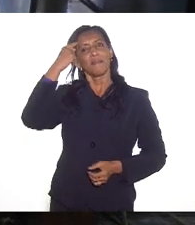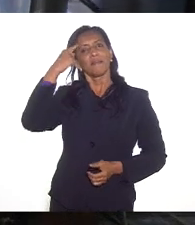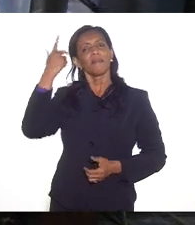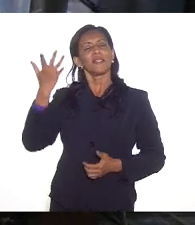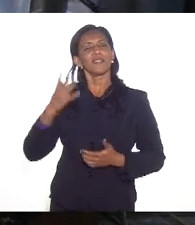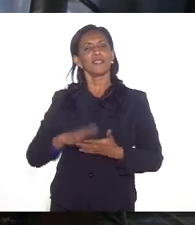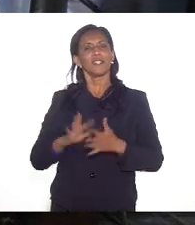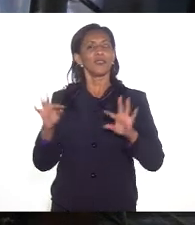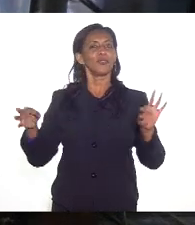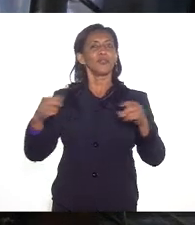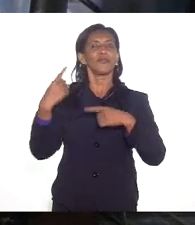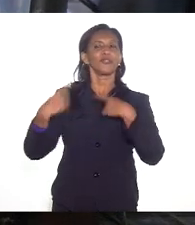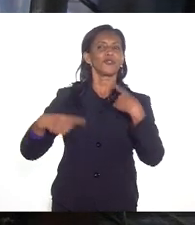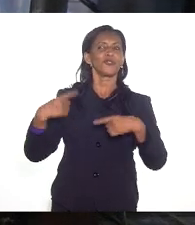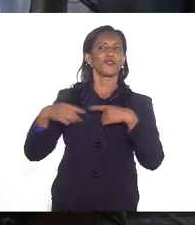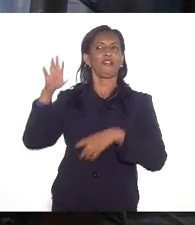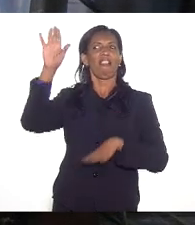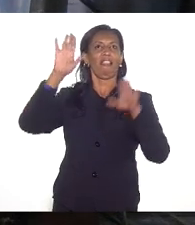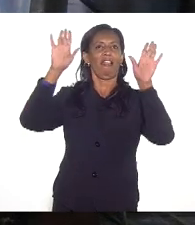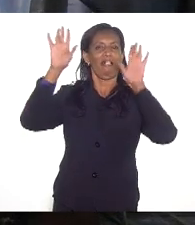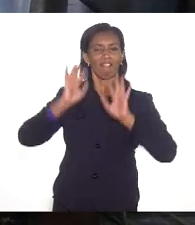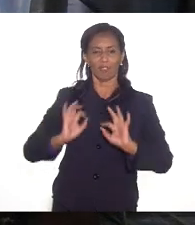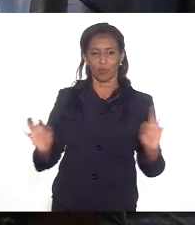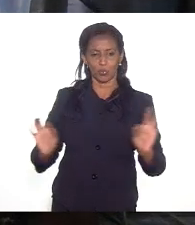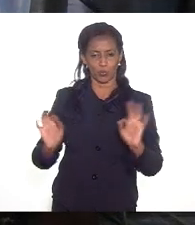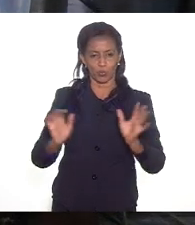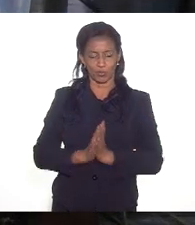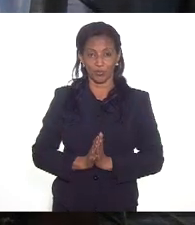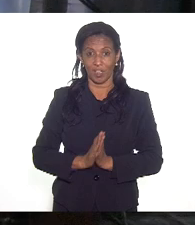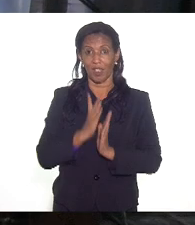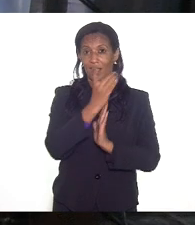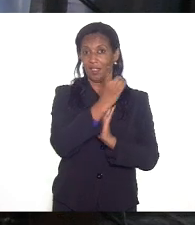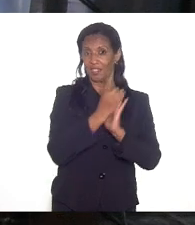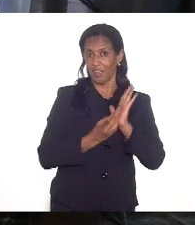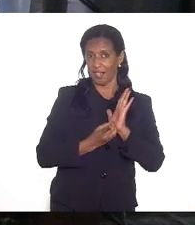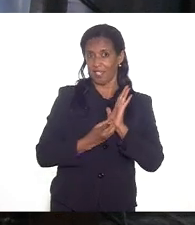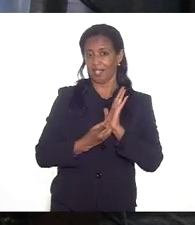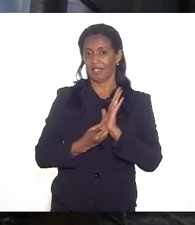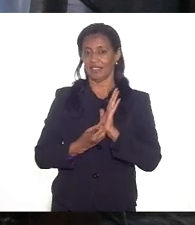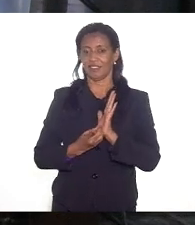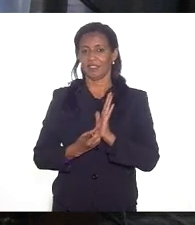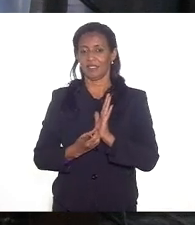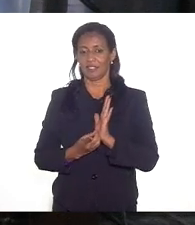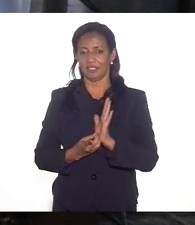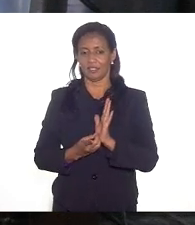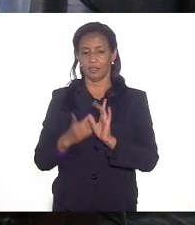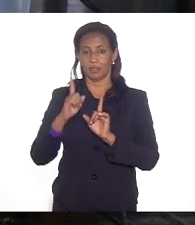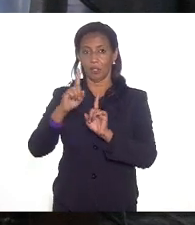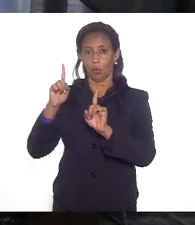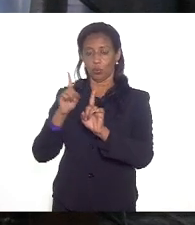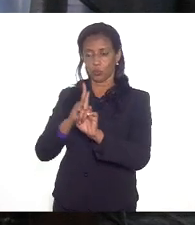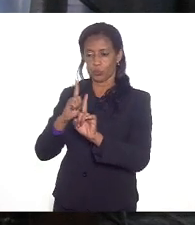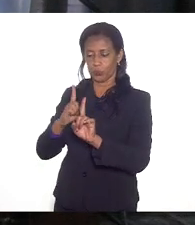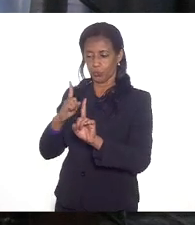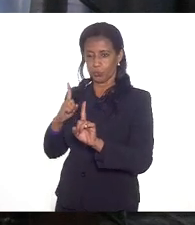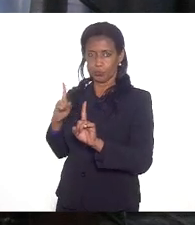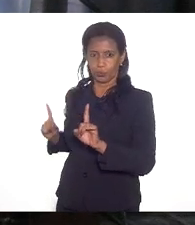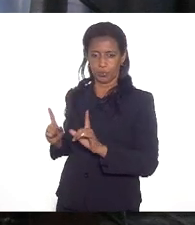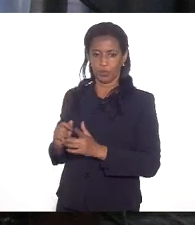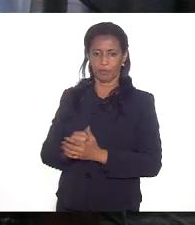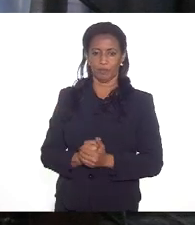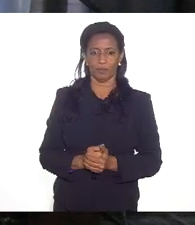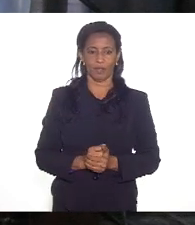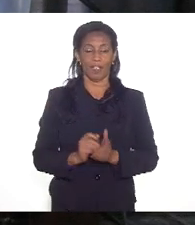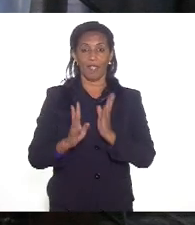queria você querer discutir caminhando para declaração então tem cada um ficar atrás do microfone por favor